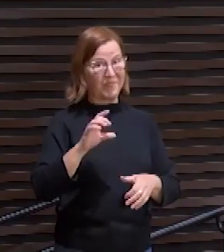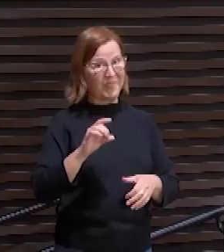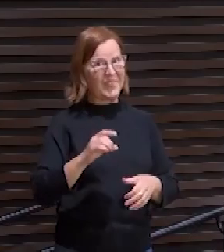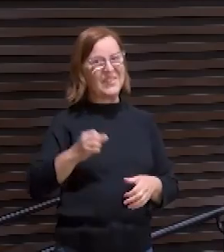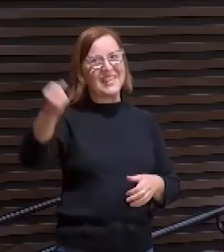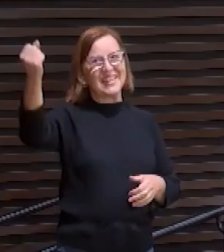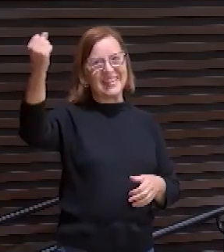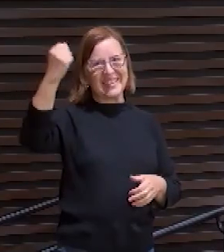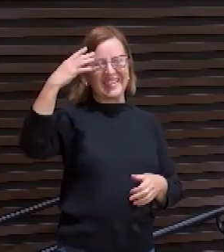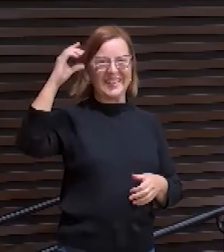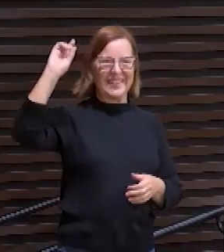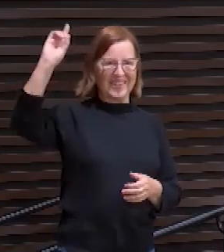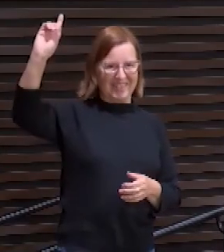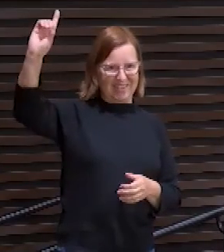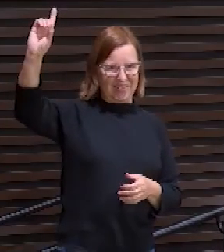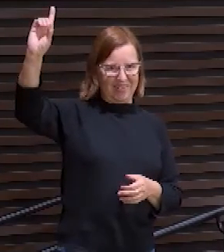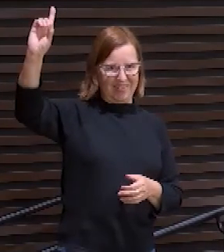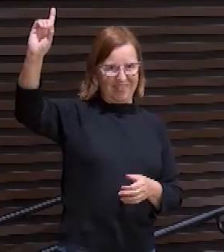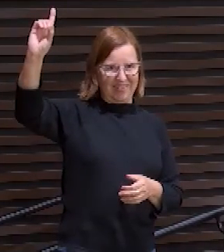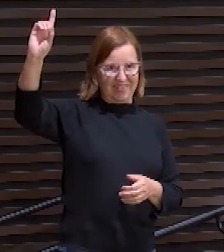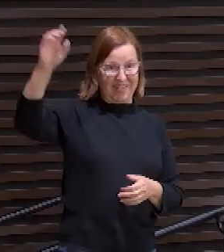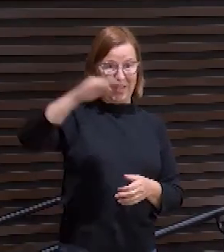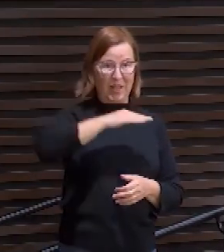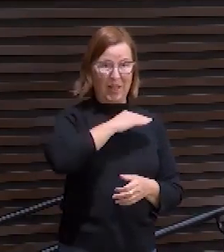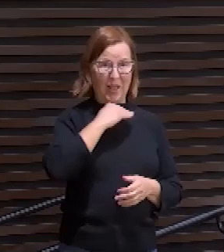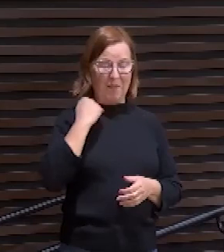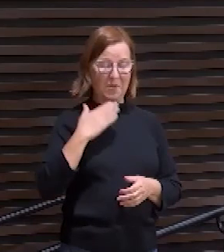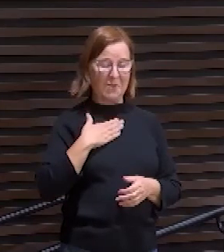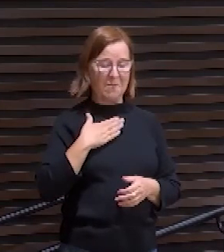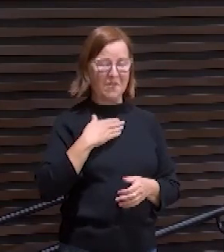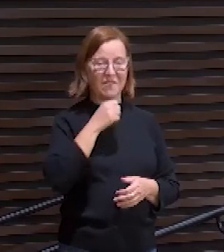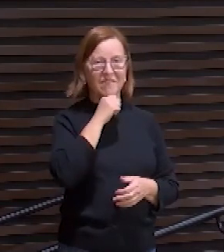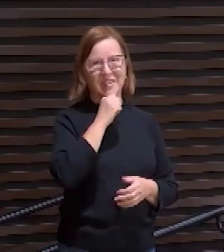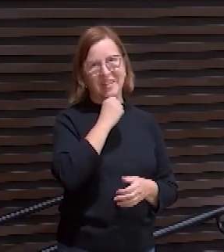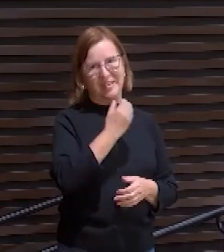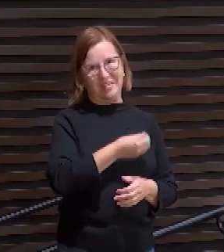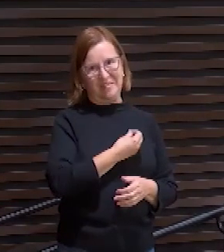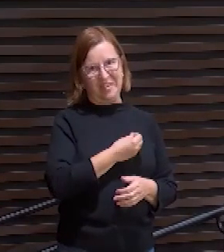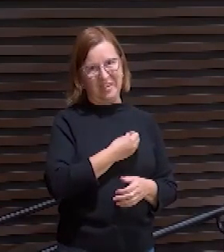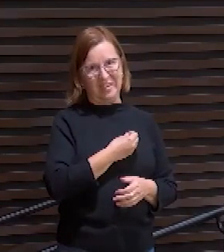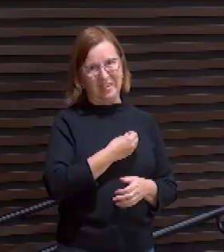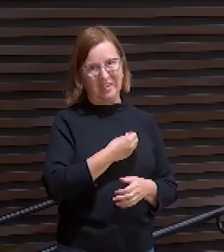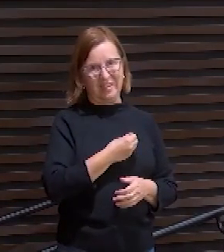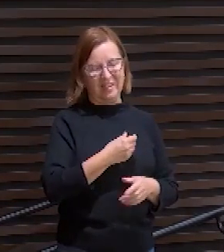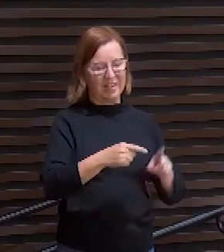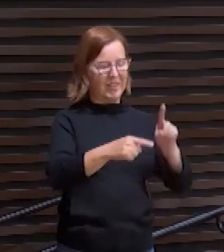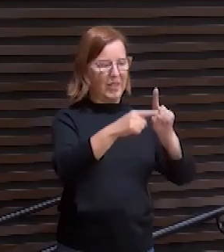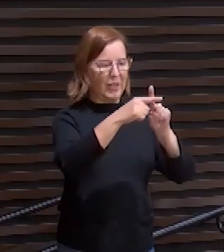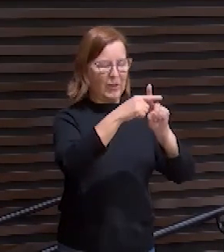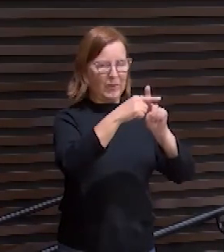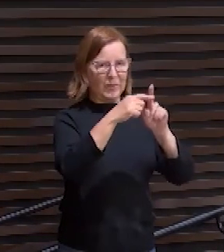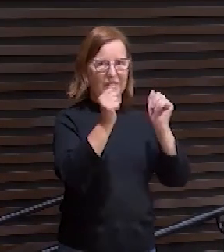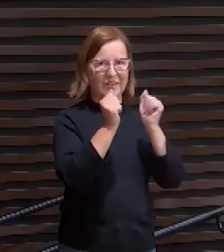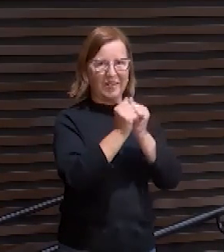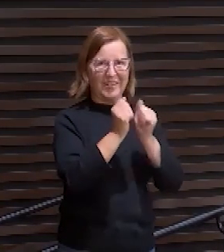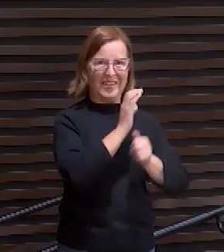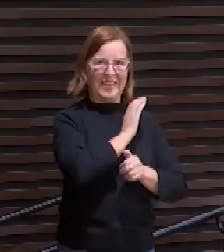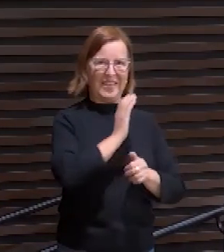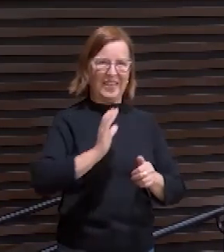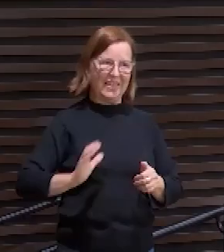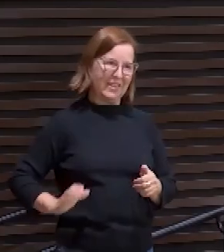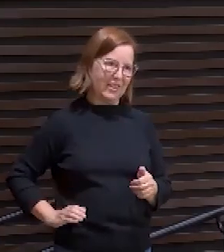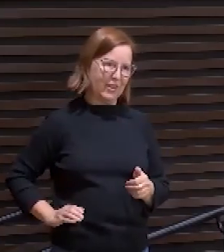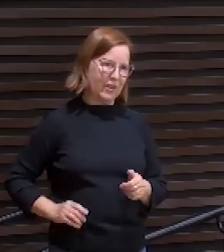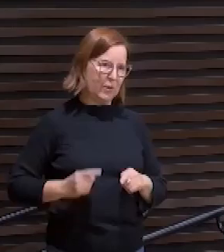de Deus. A morte do meu velho homem lá na cruz com Cristo. Porque